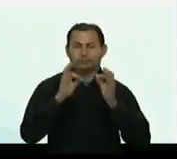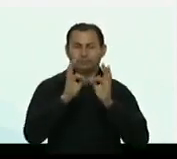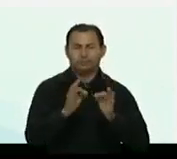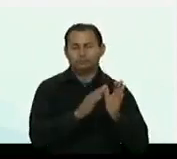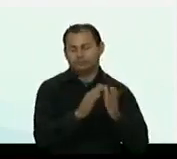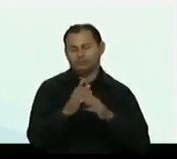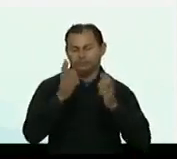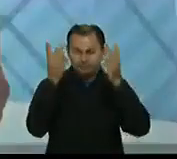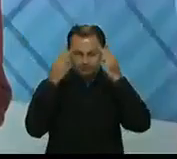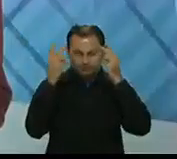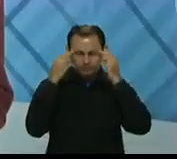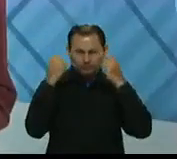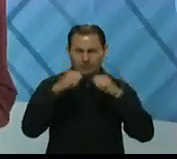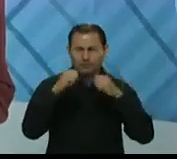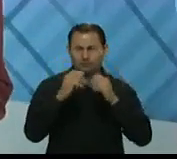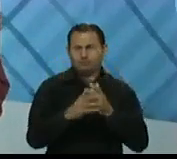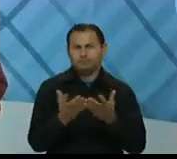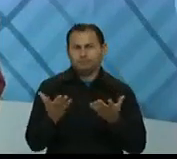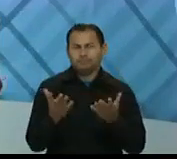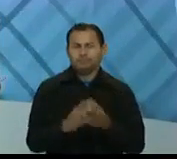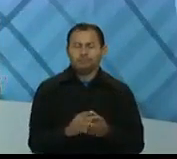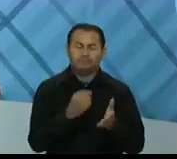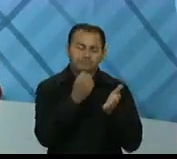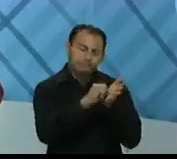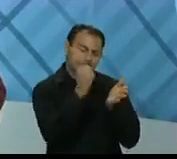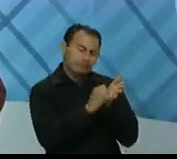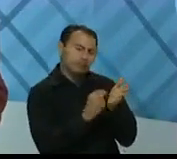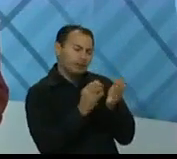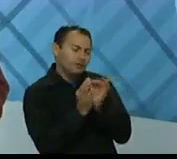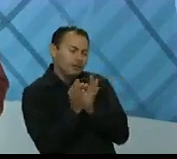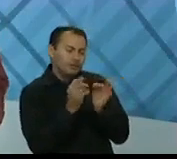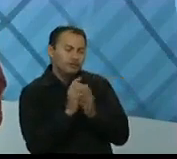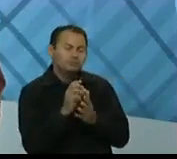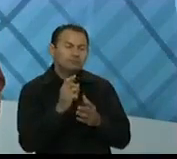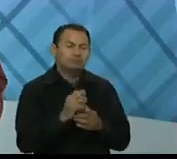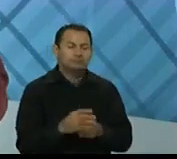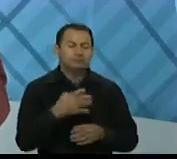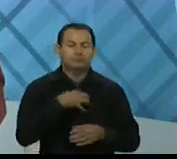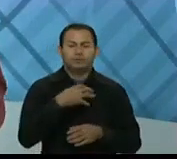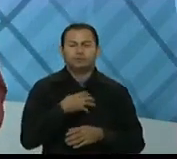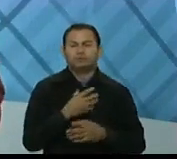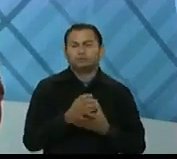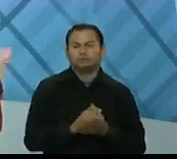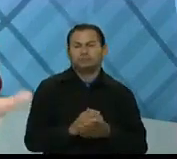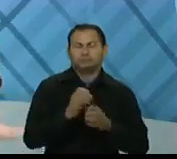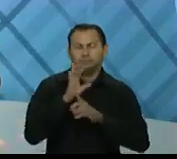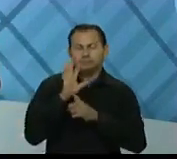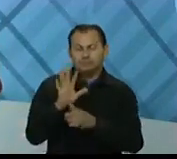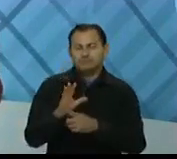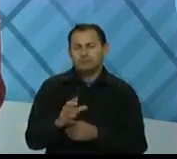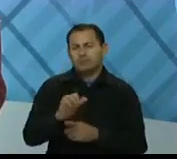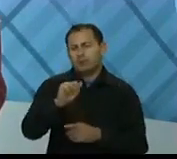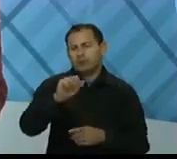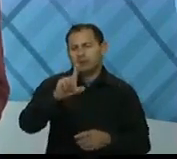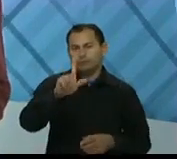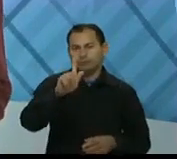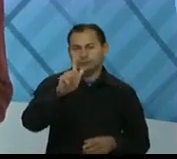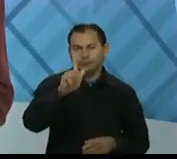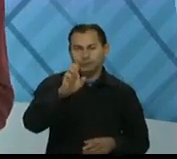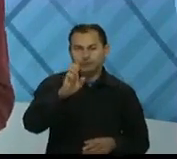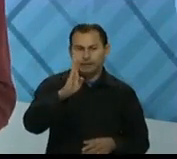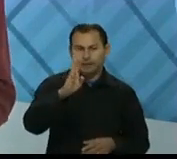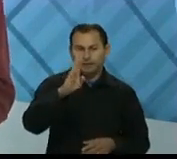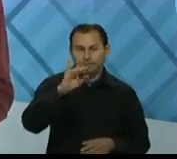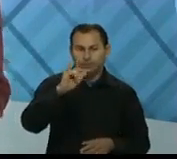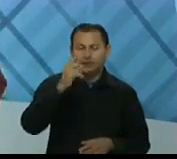corrente. Precisamos, assim, transcrever aquela situação na forma em expressão algébrica, para assim